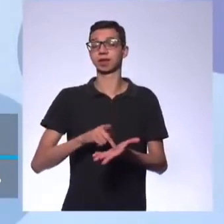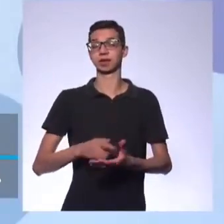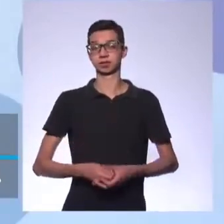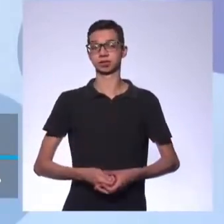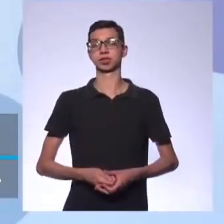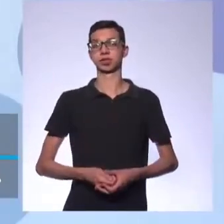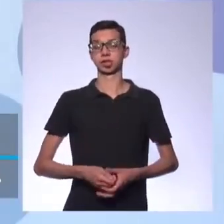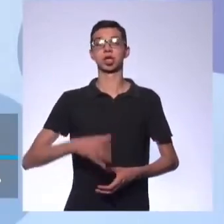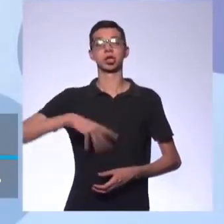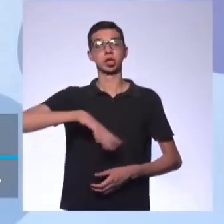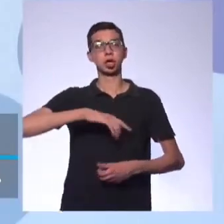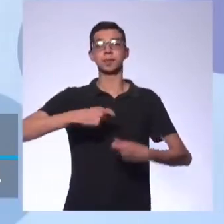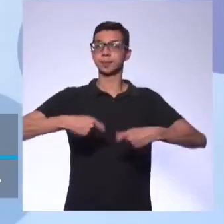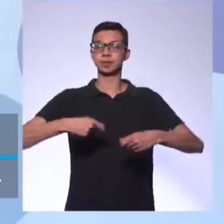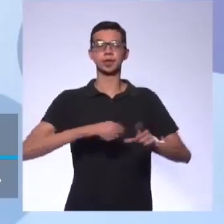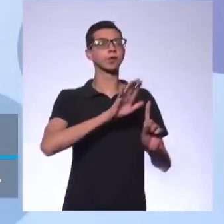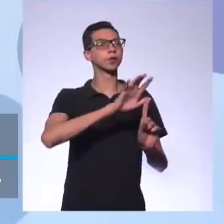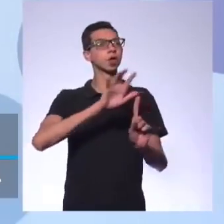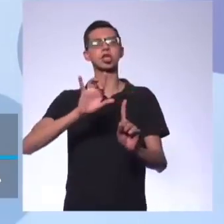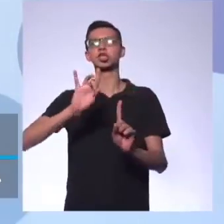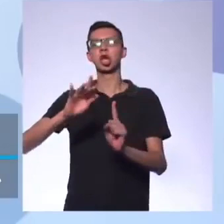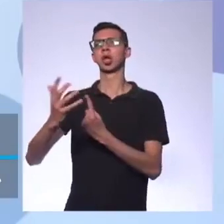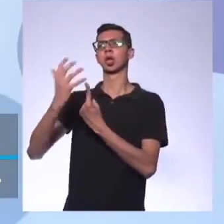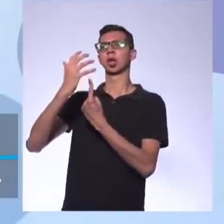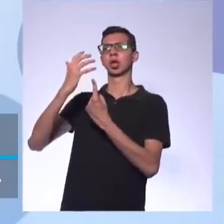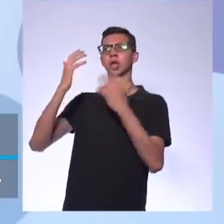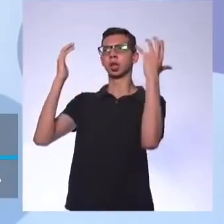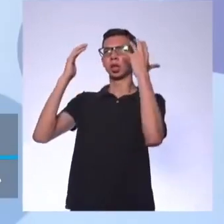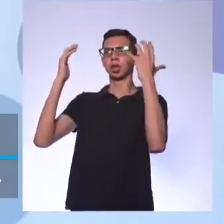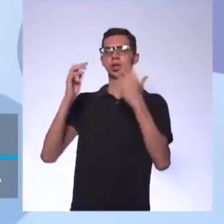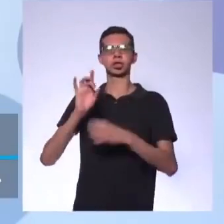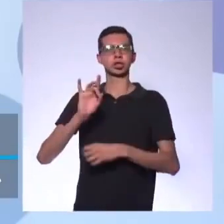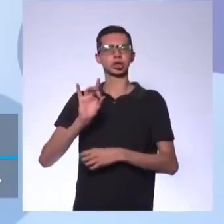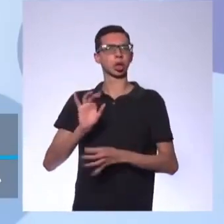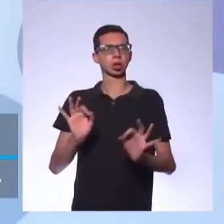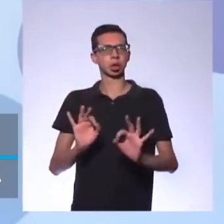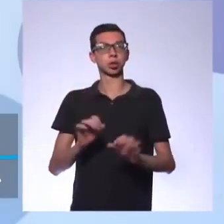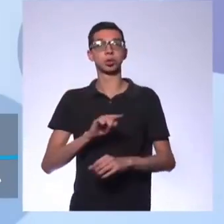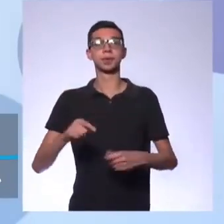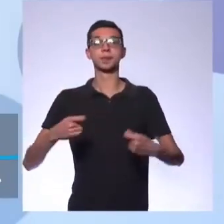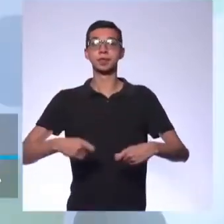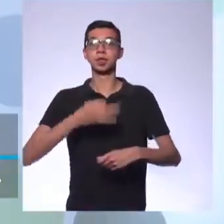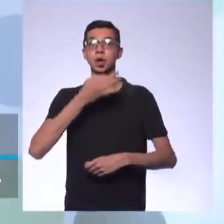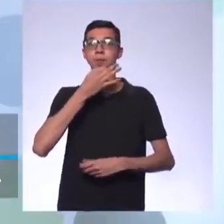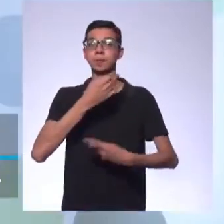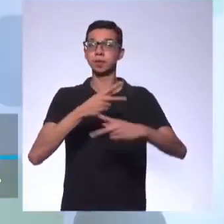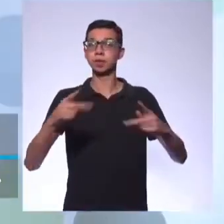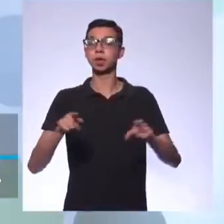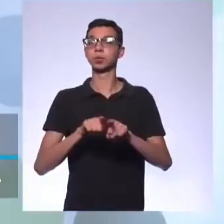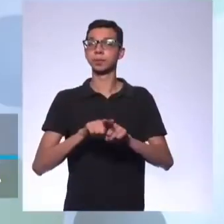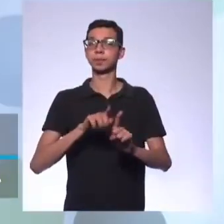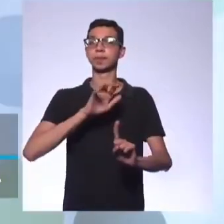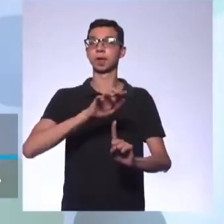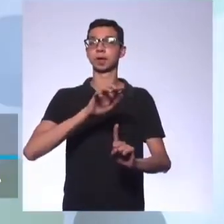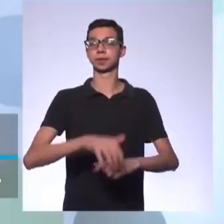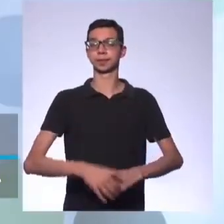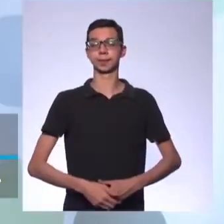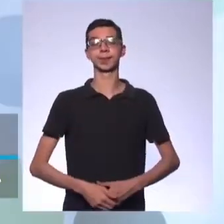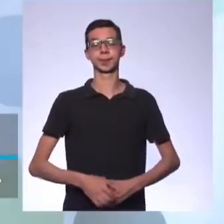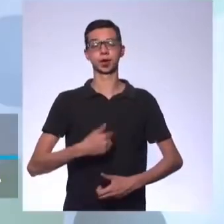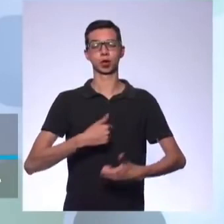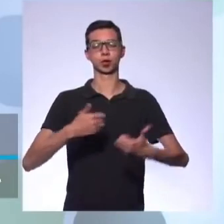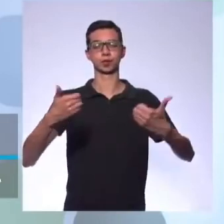influenciado o tempo inteiro, levado pela onda. Você influenciar, você se colocar. Isso faz toda a diferença, E né? por falar em influenciar e ser influenciado, olha